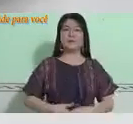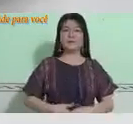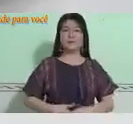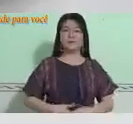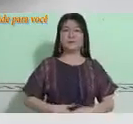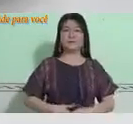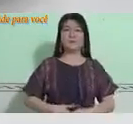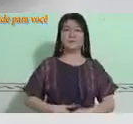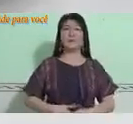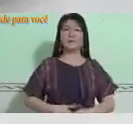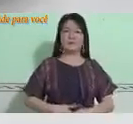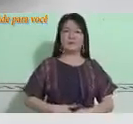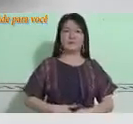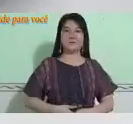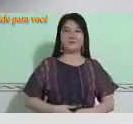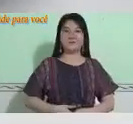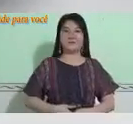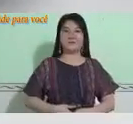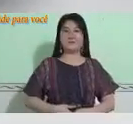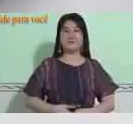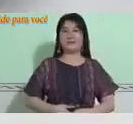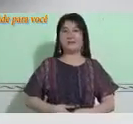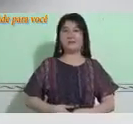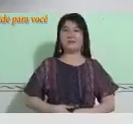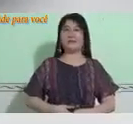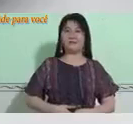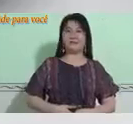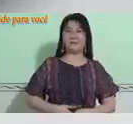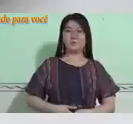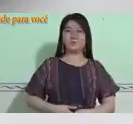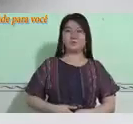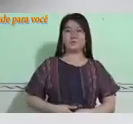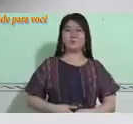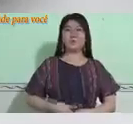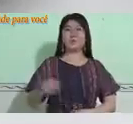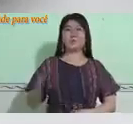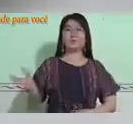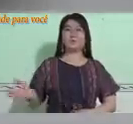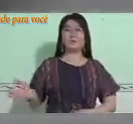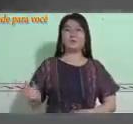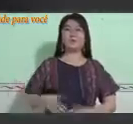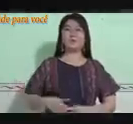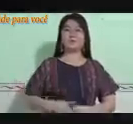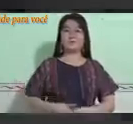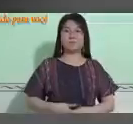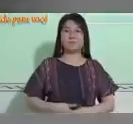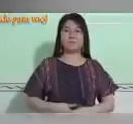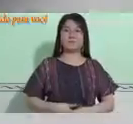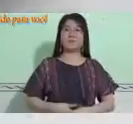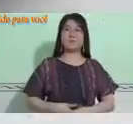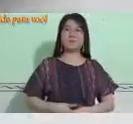Porém, em alguns casos, principalmente quando surge dor e desconforto, pode ser necessário consultar um